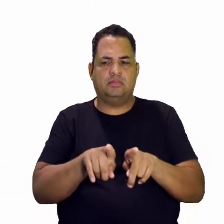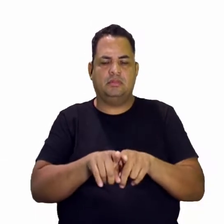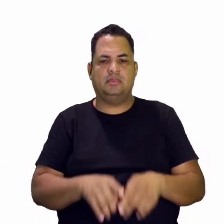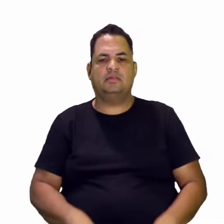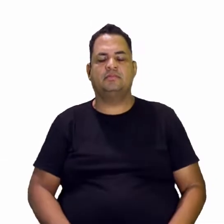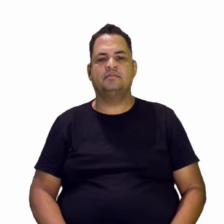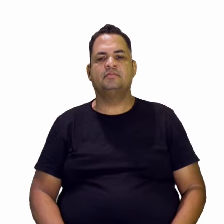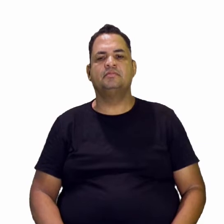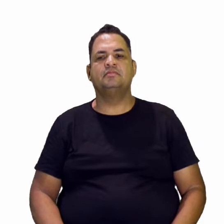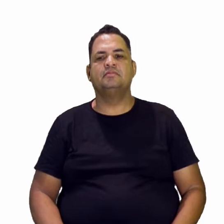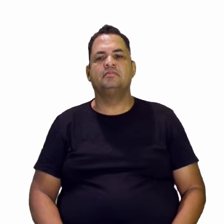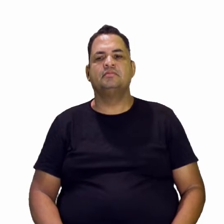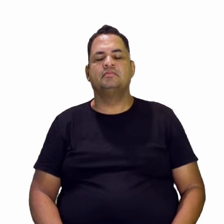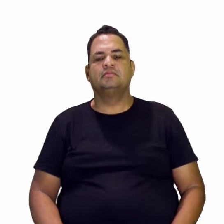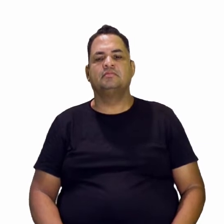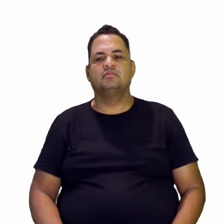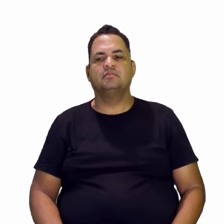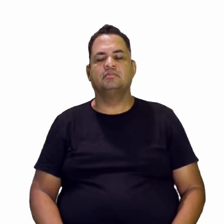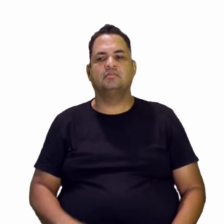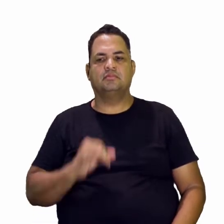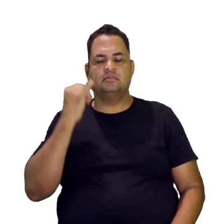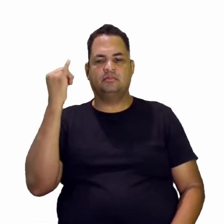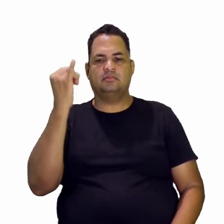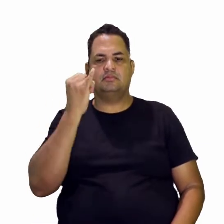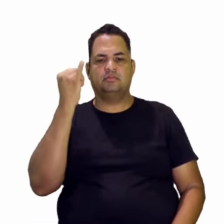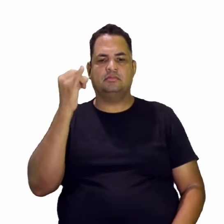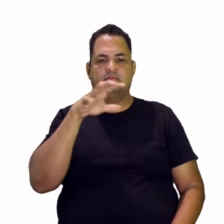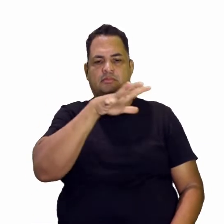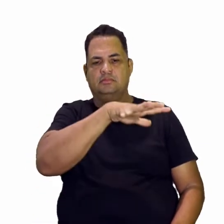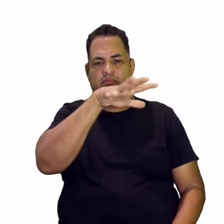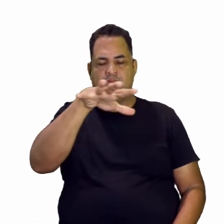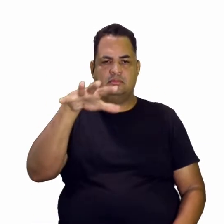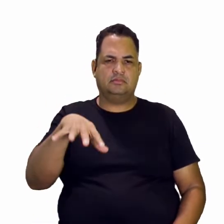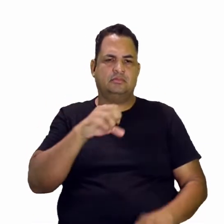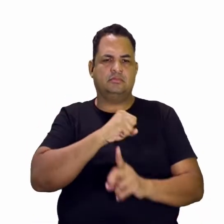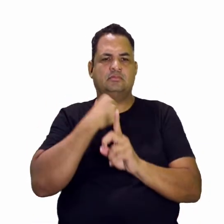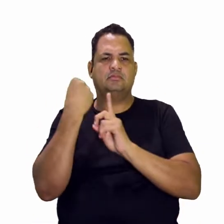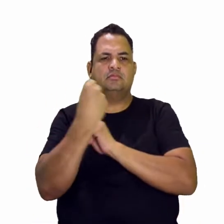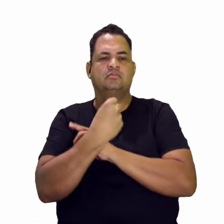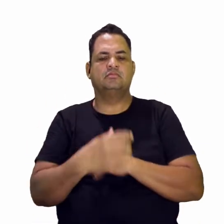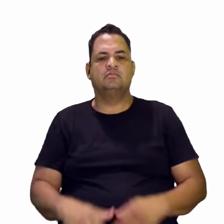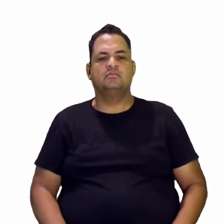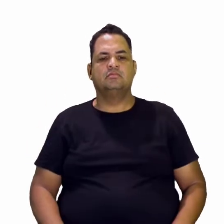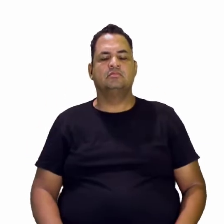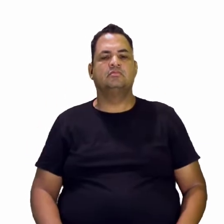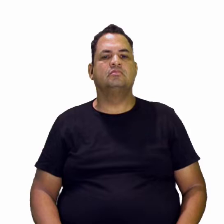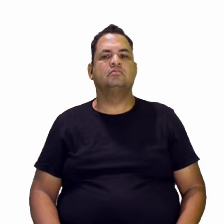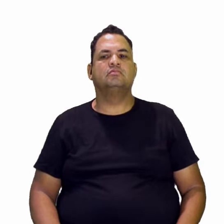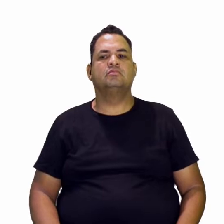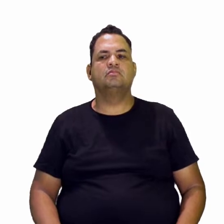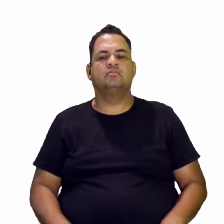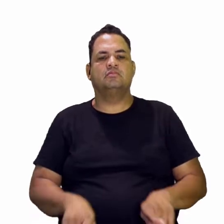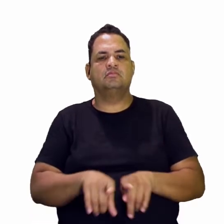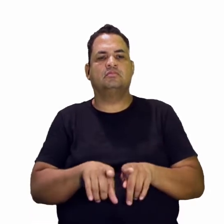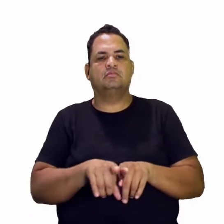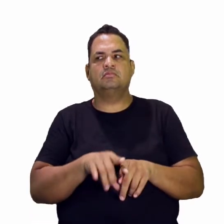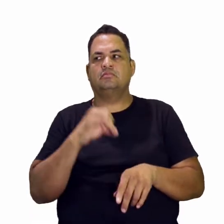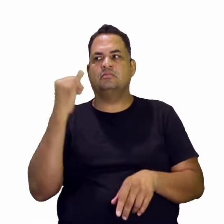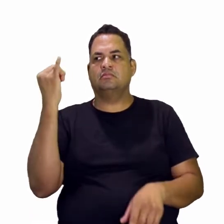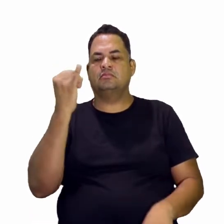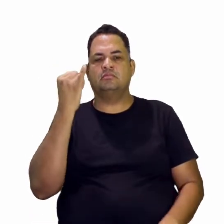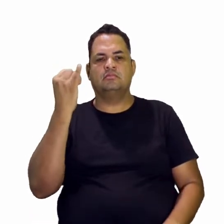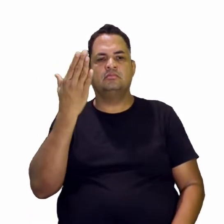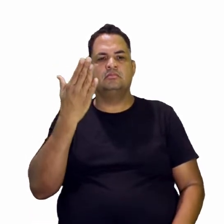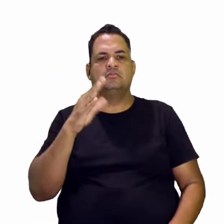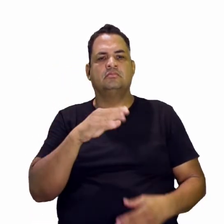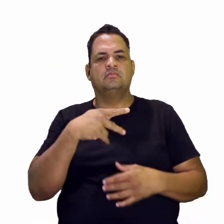são muito importantes para vários desses setores. Vamos dar continuidade. Olha só, elas também são muito